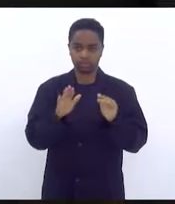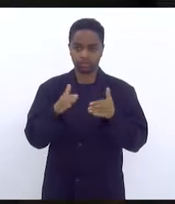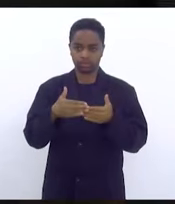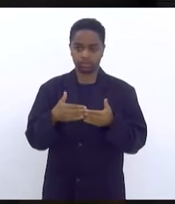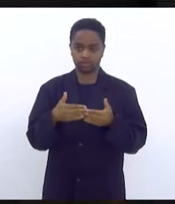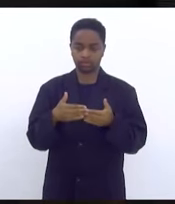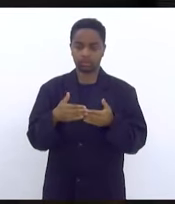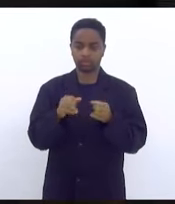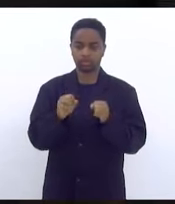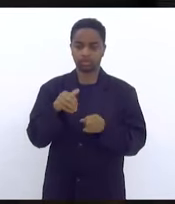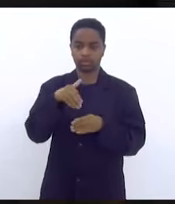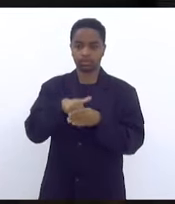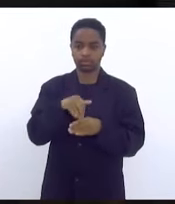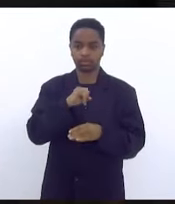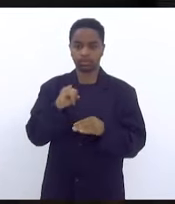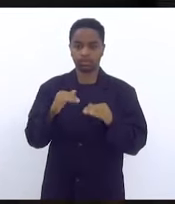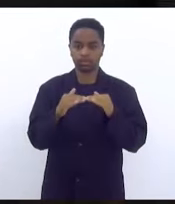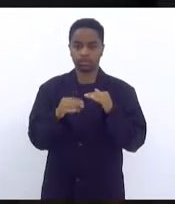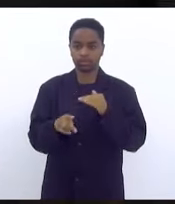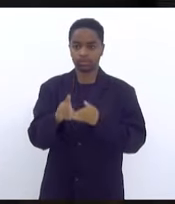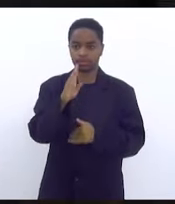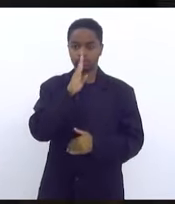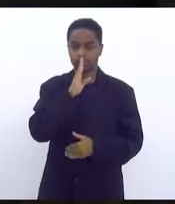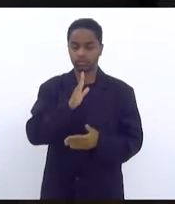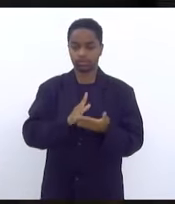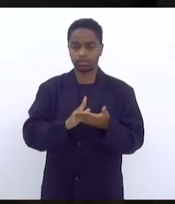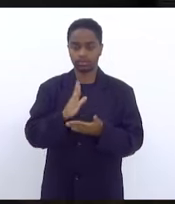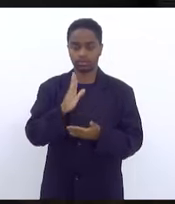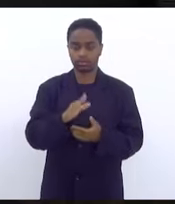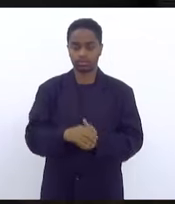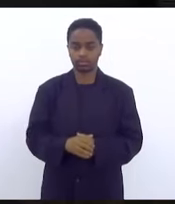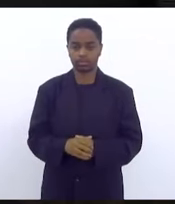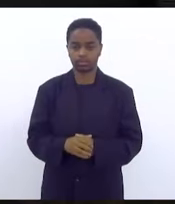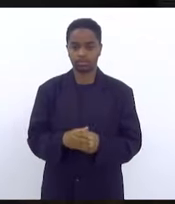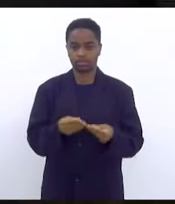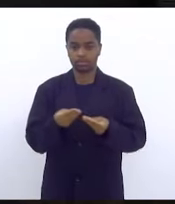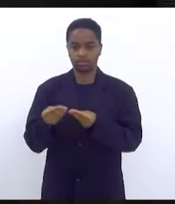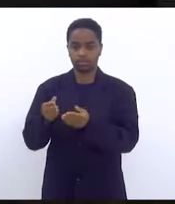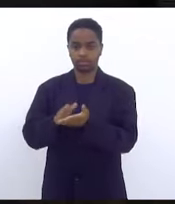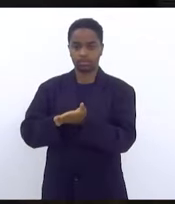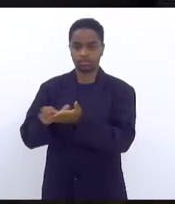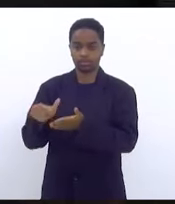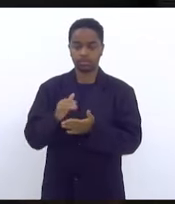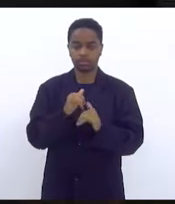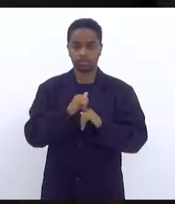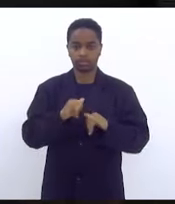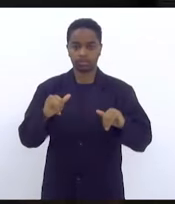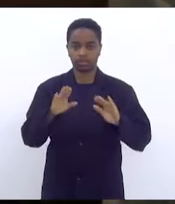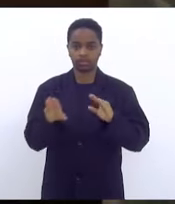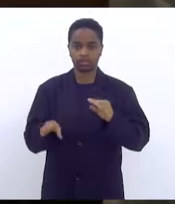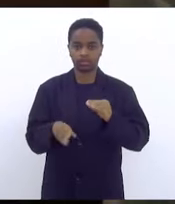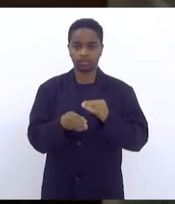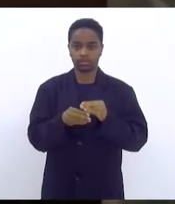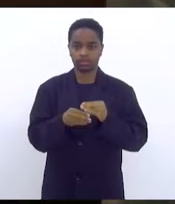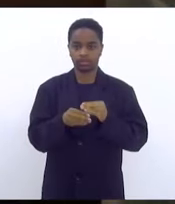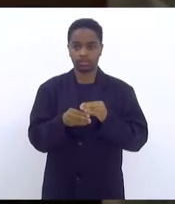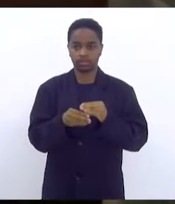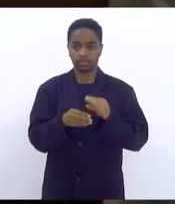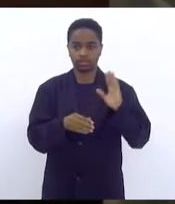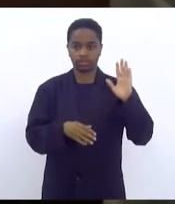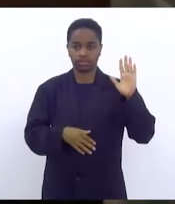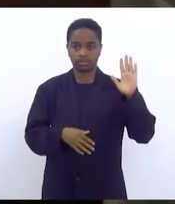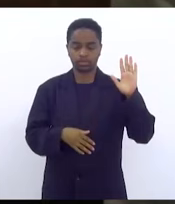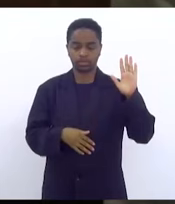discussão, em votação. Os senhores que aprovam, permaneçam como estão. Aprovado, vai a publicação. Anuncio, incluído na ordem do dia.